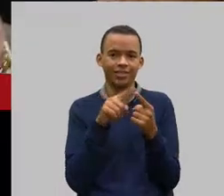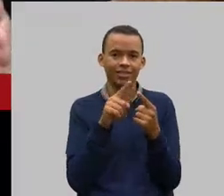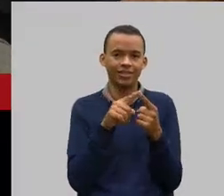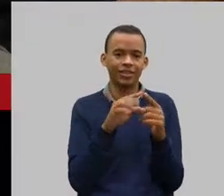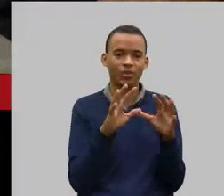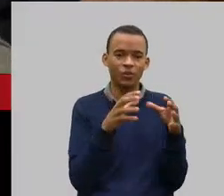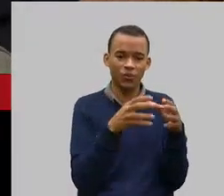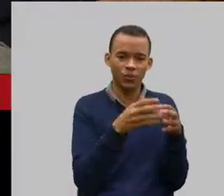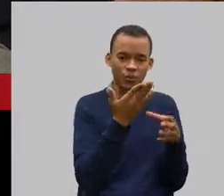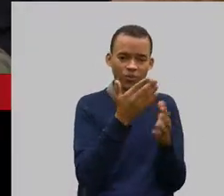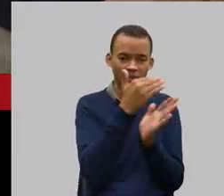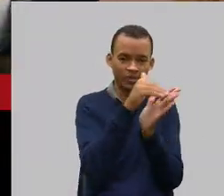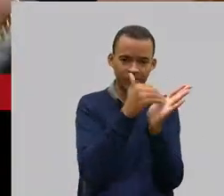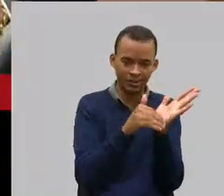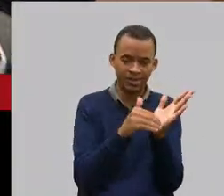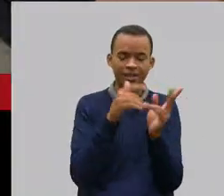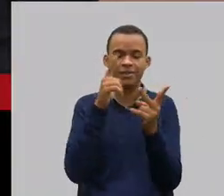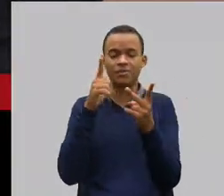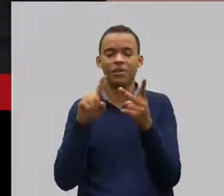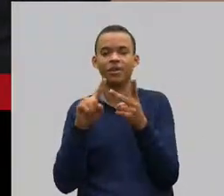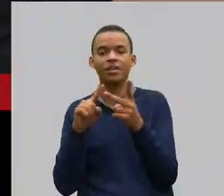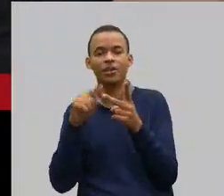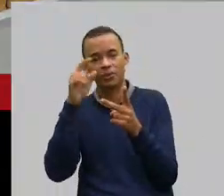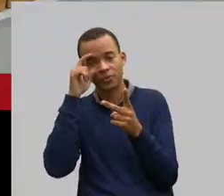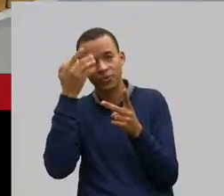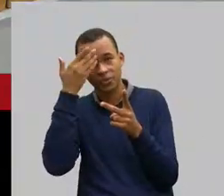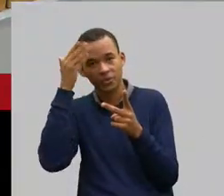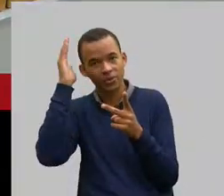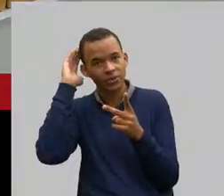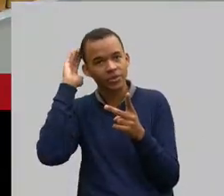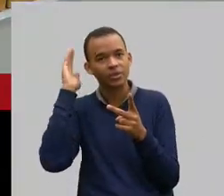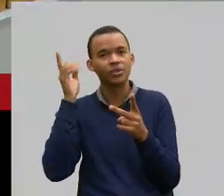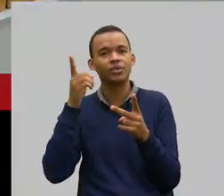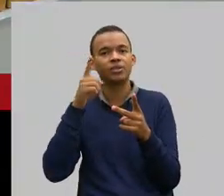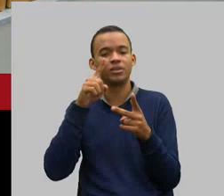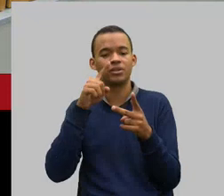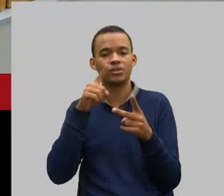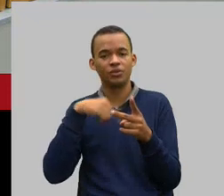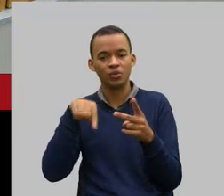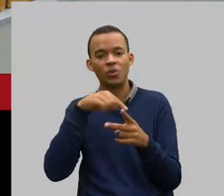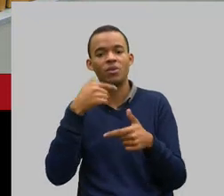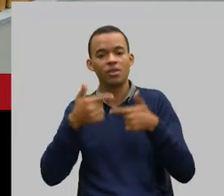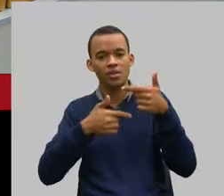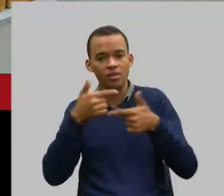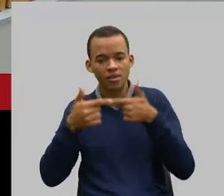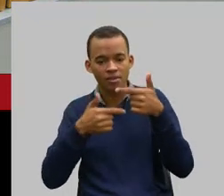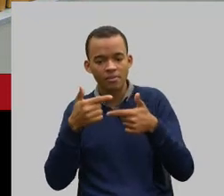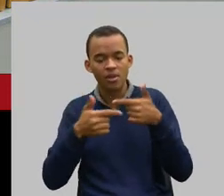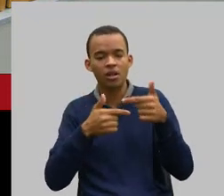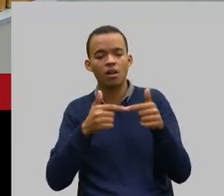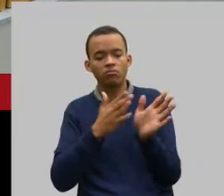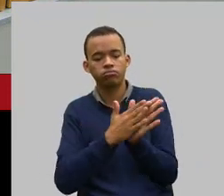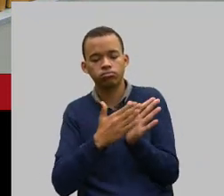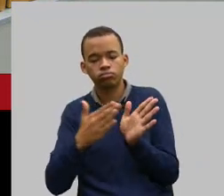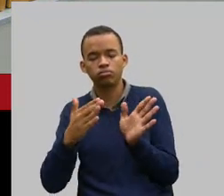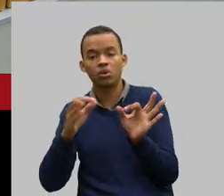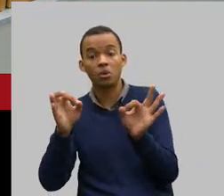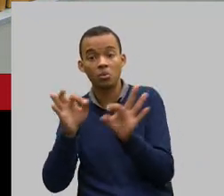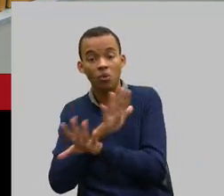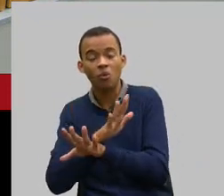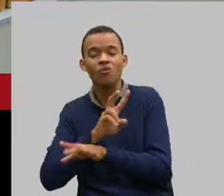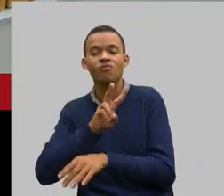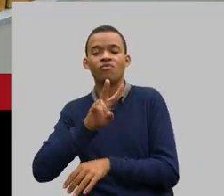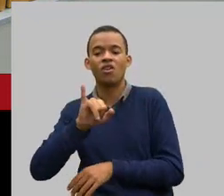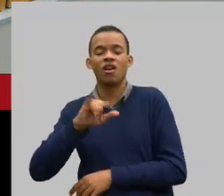Zema porque ao final desse mandato nós vamos deixar um legado de 1 milhão de emprego para as mineiras e aos mineiros é só isso